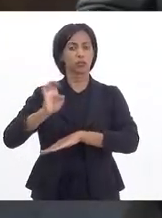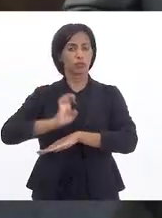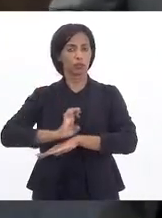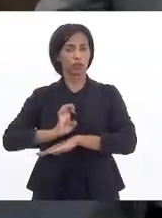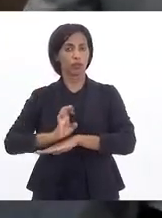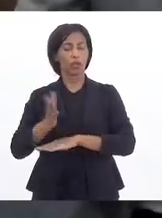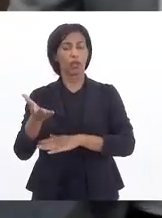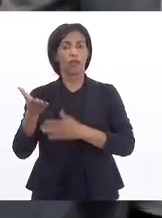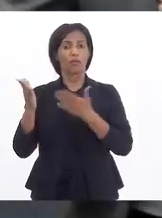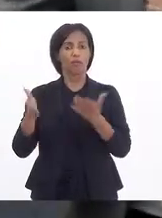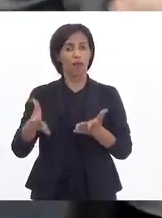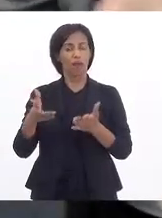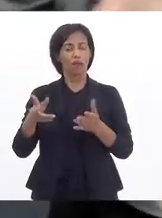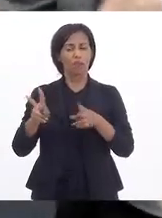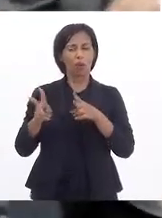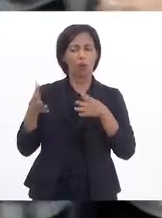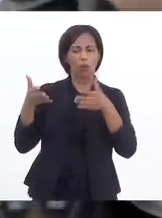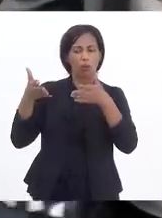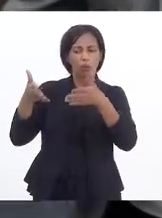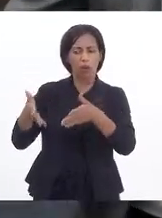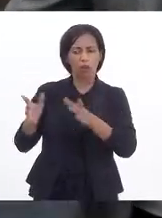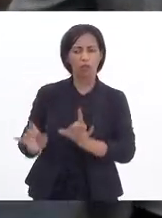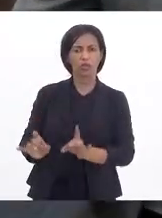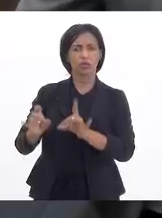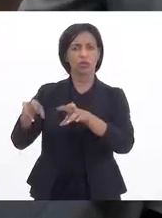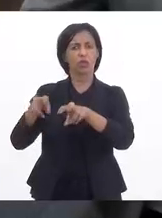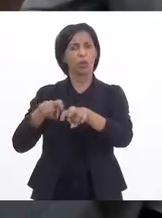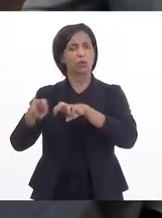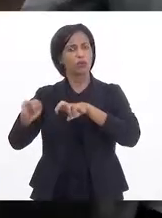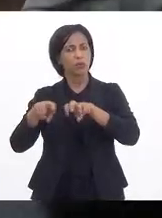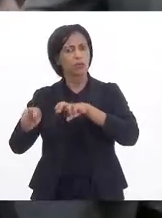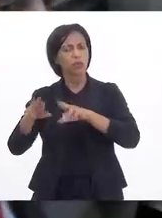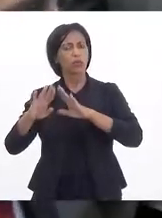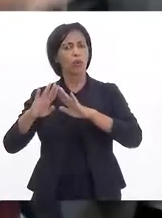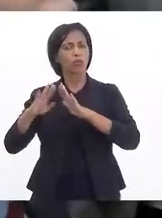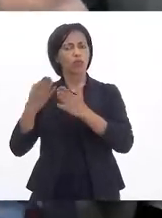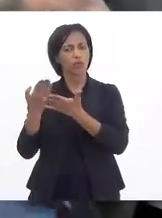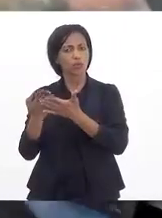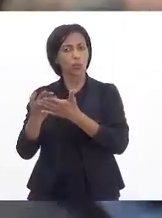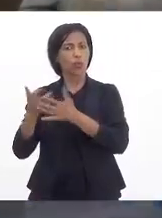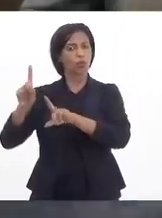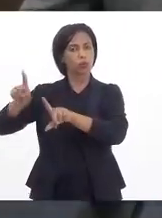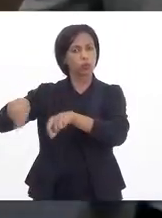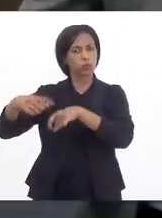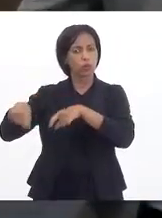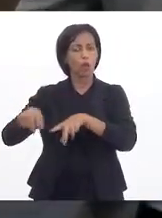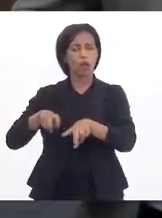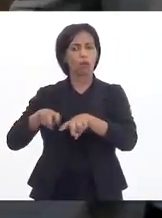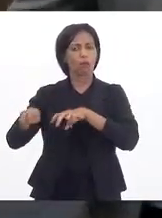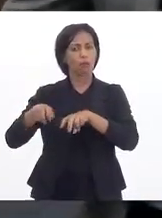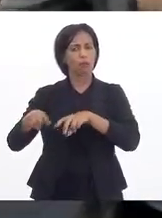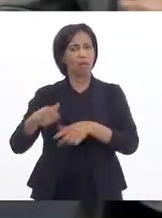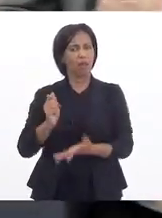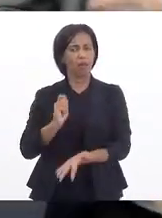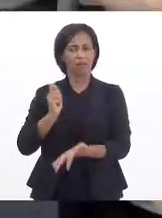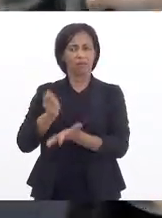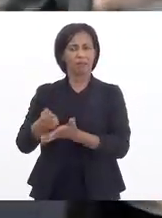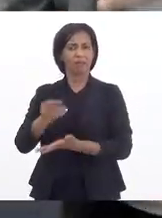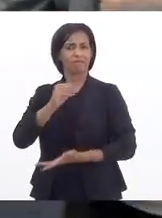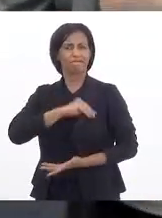estado vai precisar de um olhar especial ao transporte escolar Rural o transporte é mal